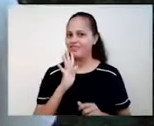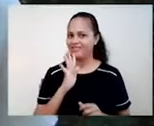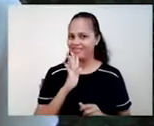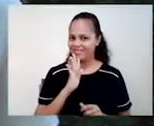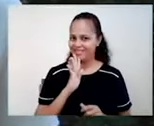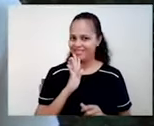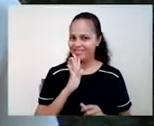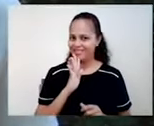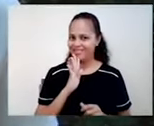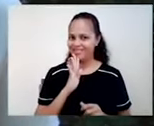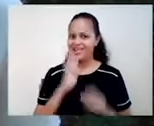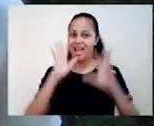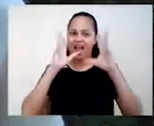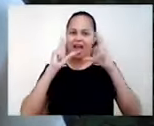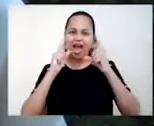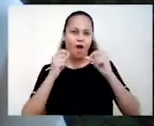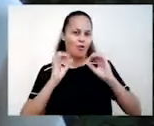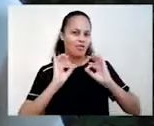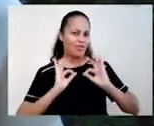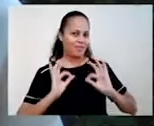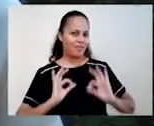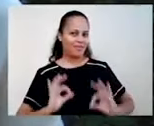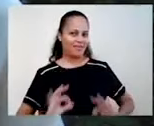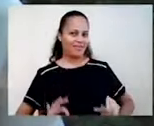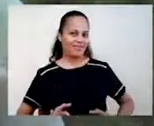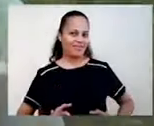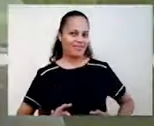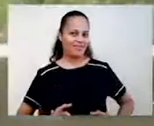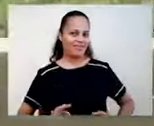conhecer Sua Majestade, a onça-pintada.